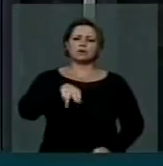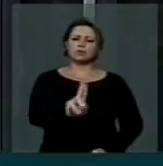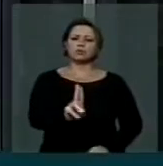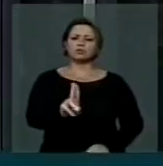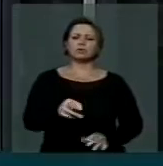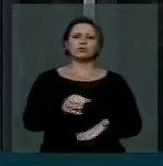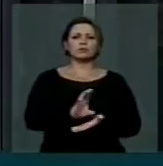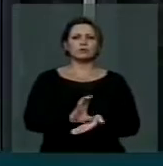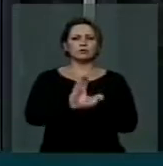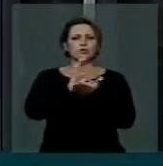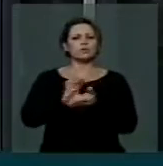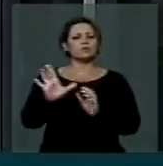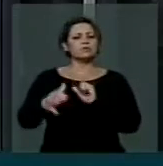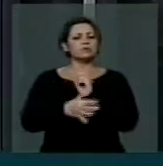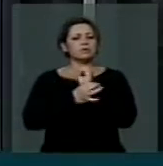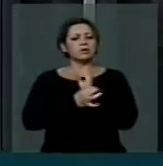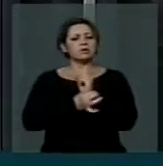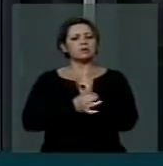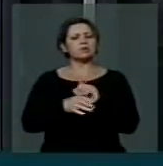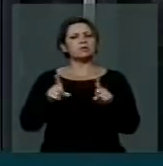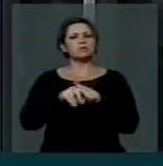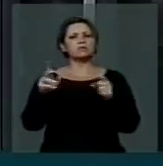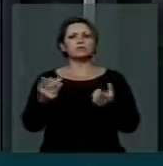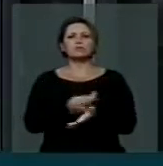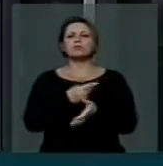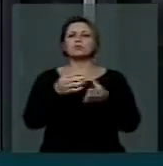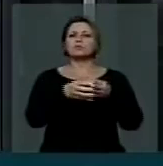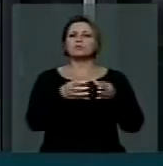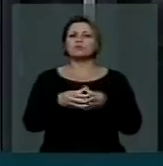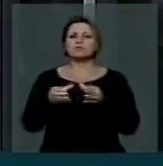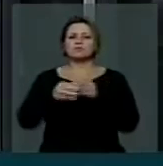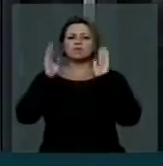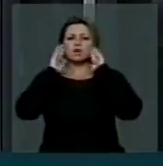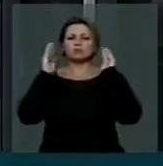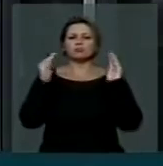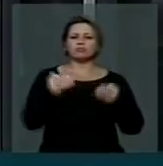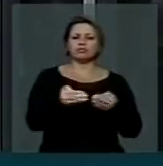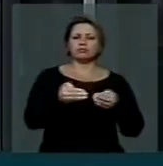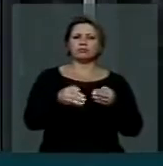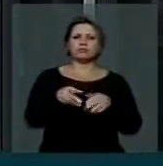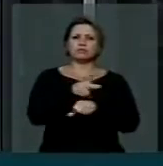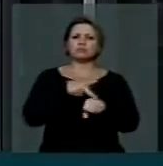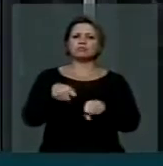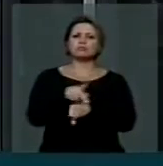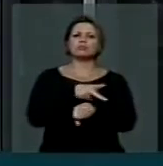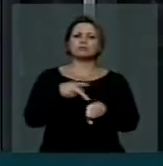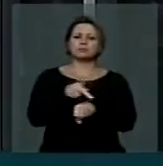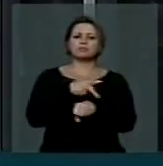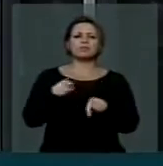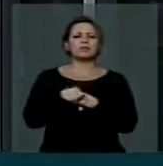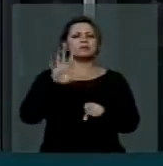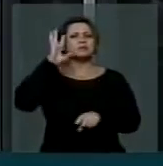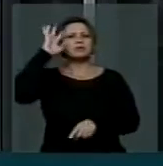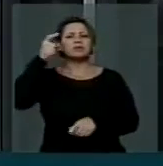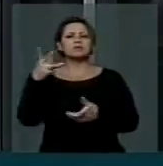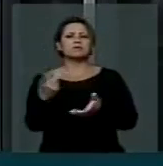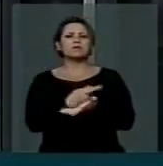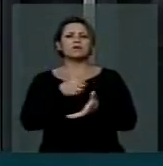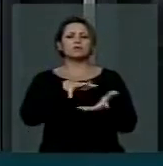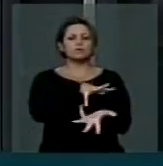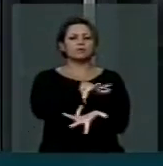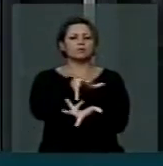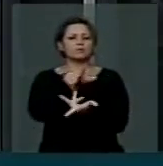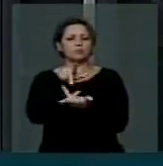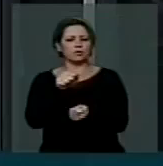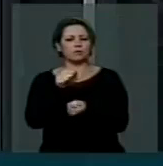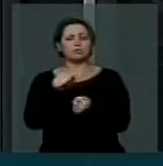e seu Conselho de Segurança, esse pedante clube fechado de Estados senhores dos destinos do mundo. Não por